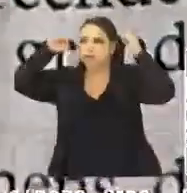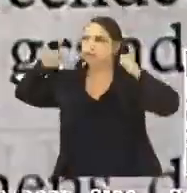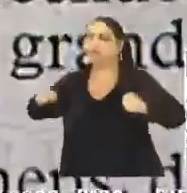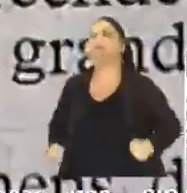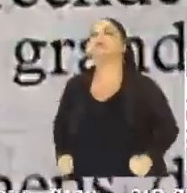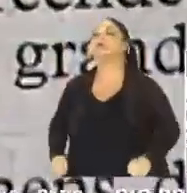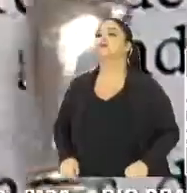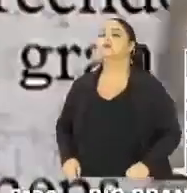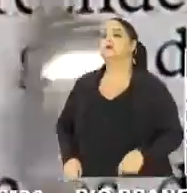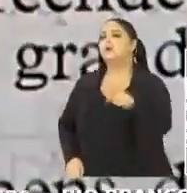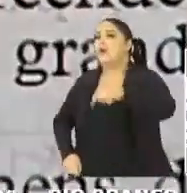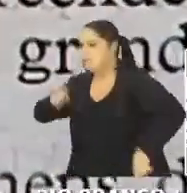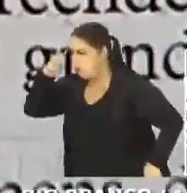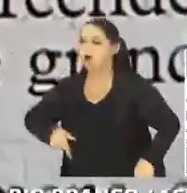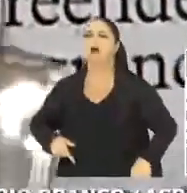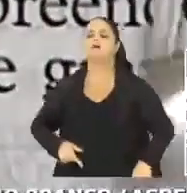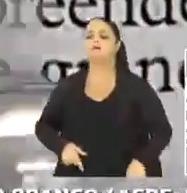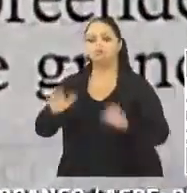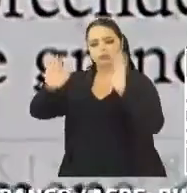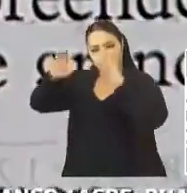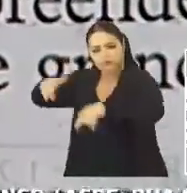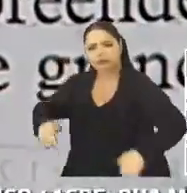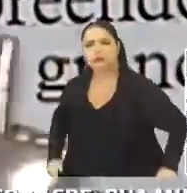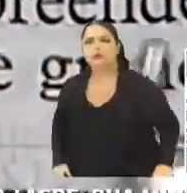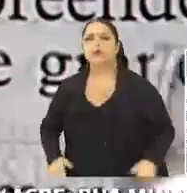falou para a tempestade, baixa só a bolinha.